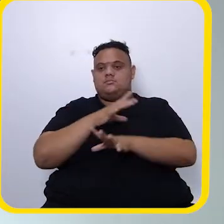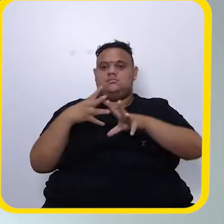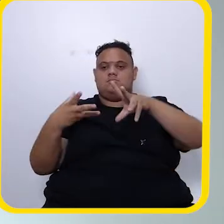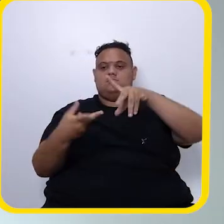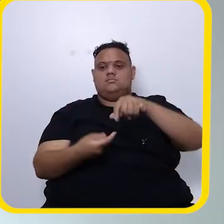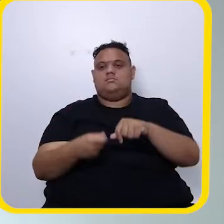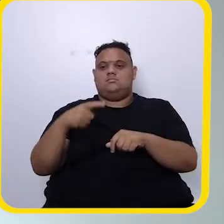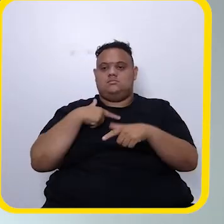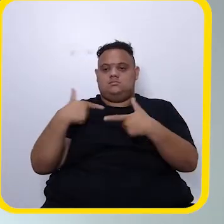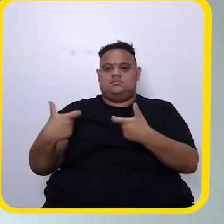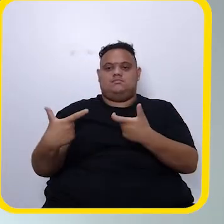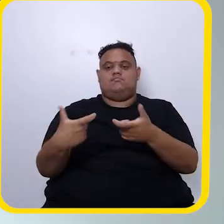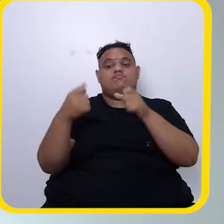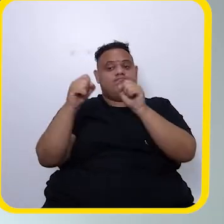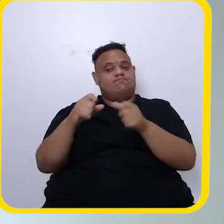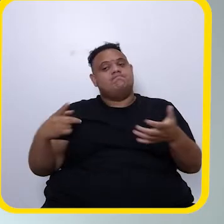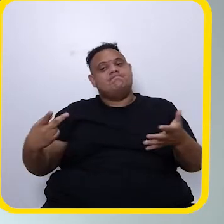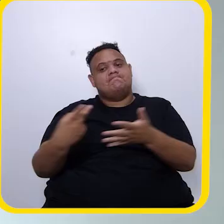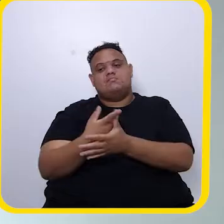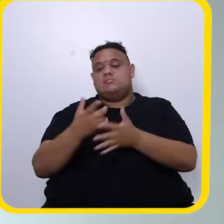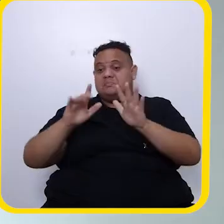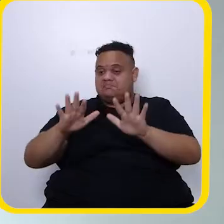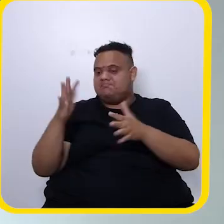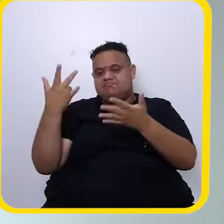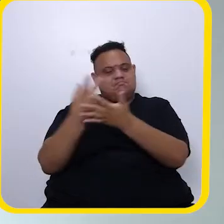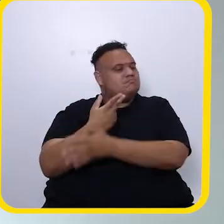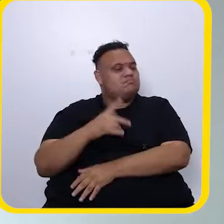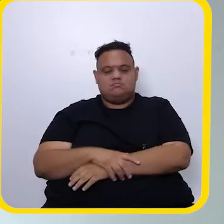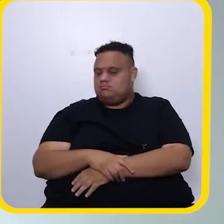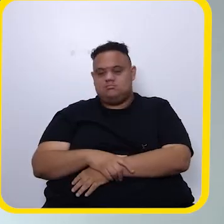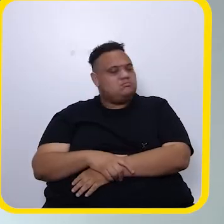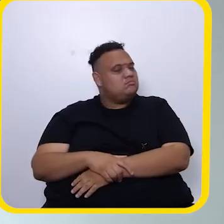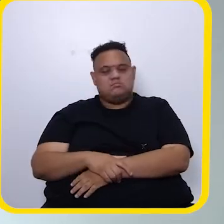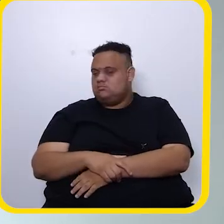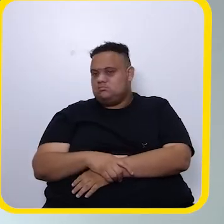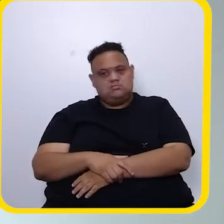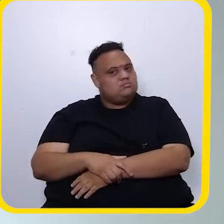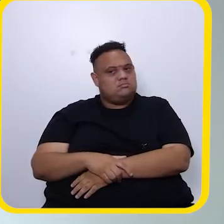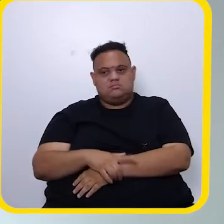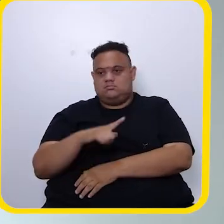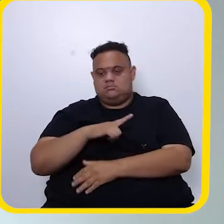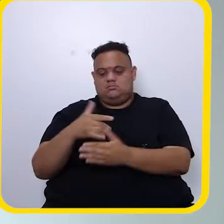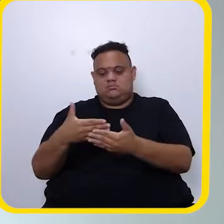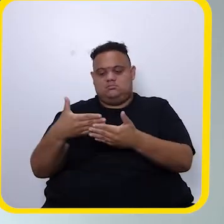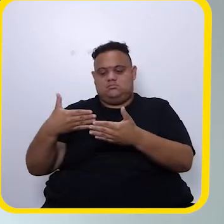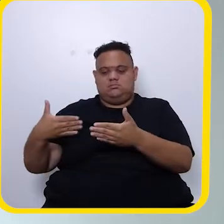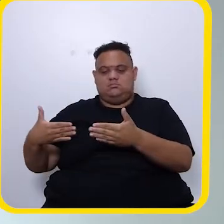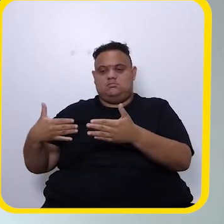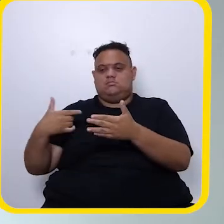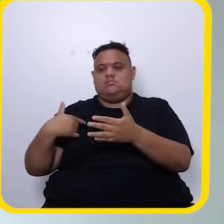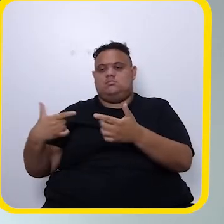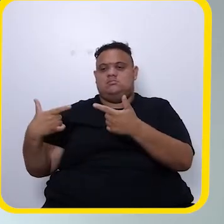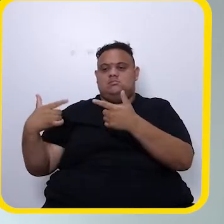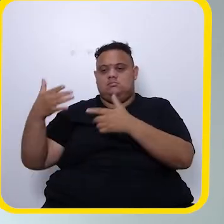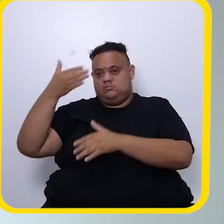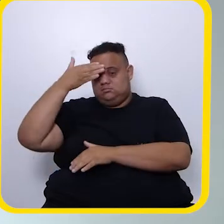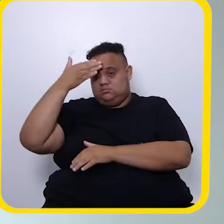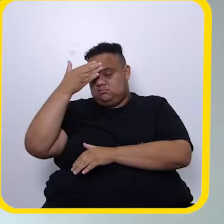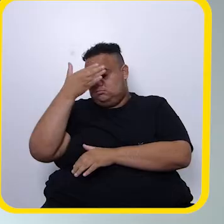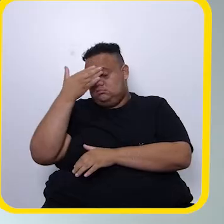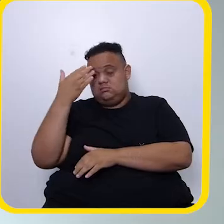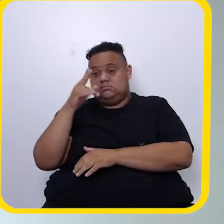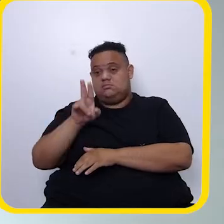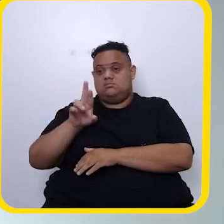né, uma possível guerra, né, o que não aconteceu, né, houve um recuo de Cuba e da União Soviética,